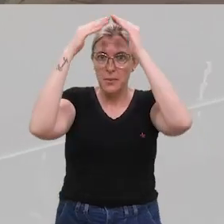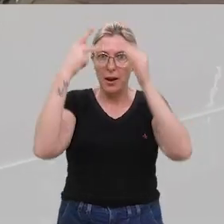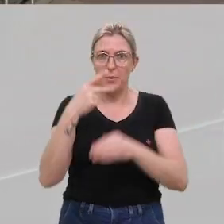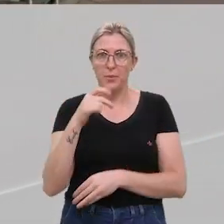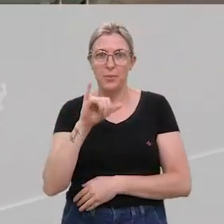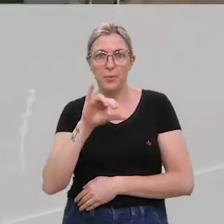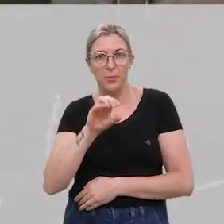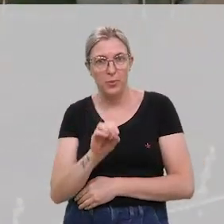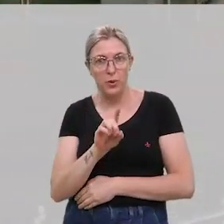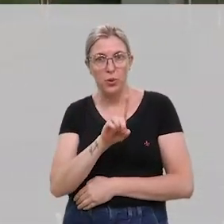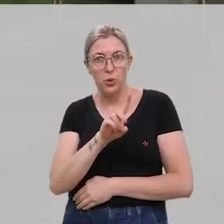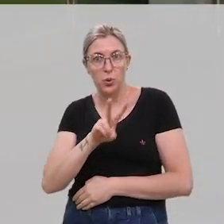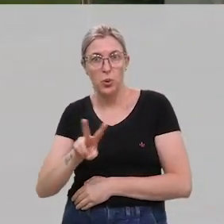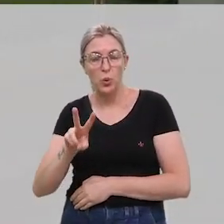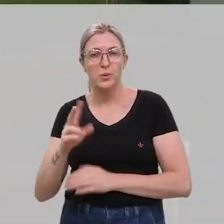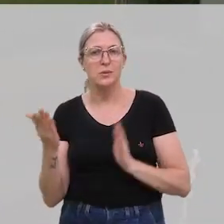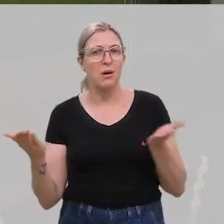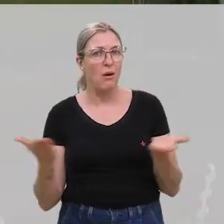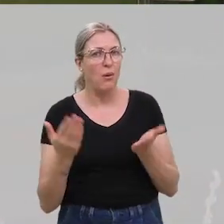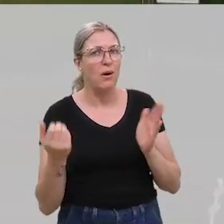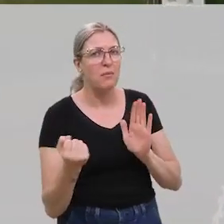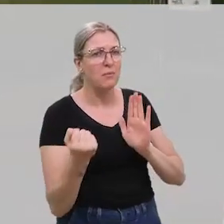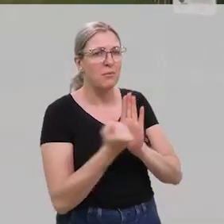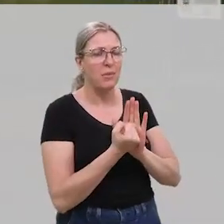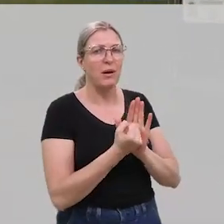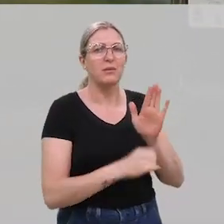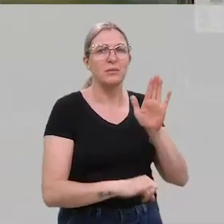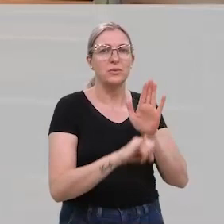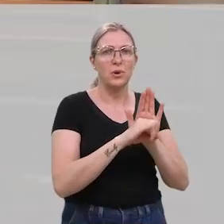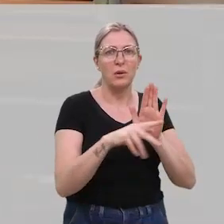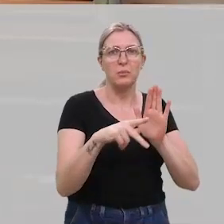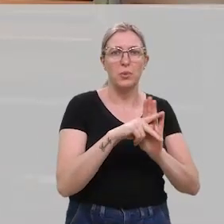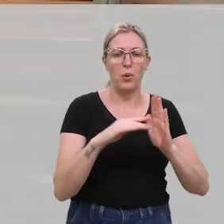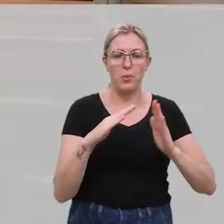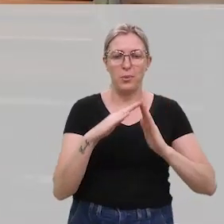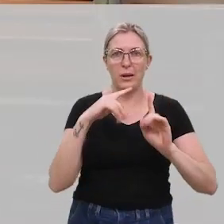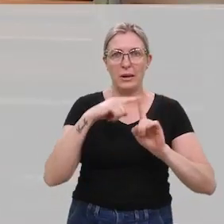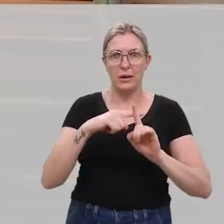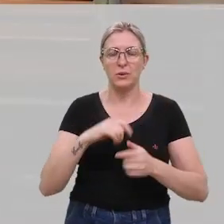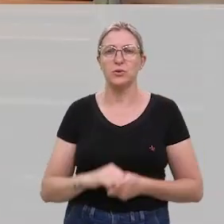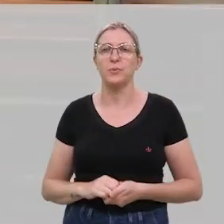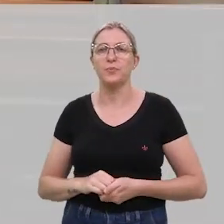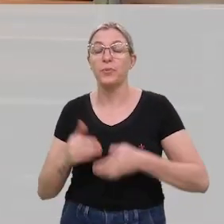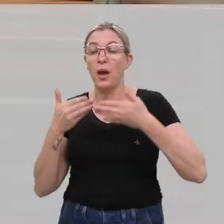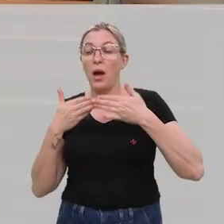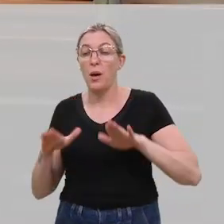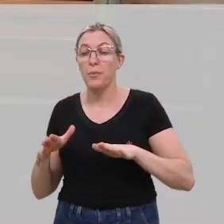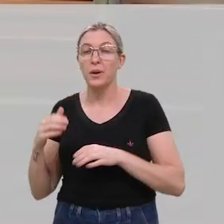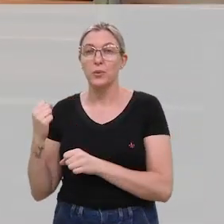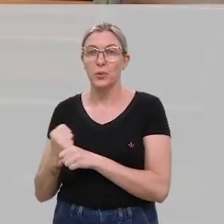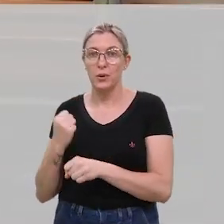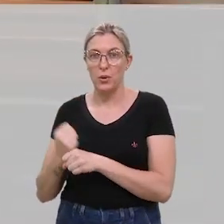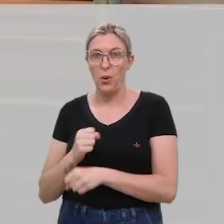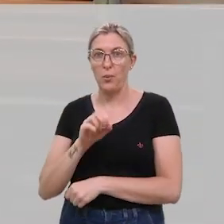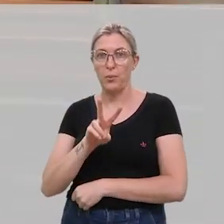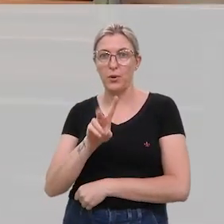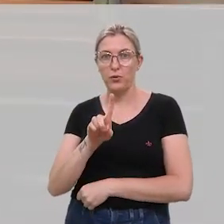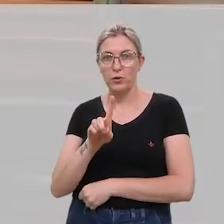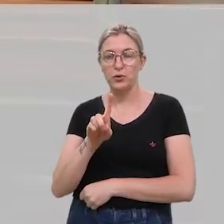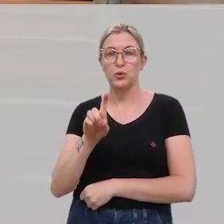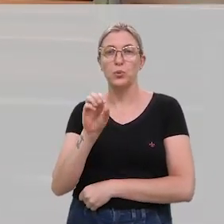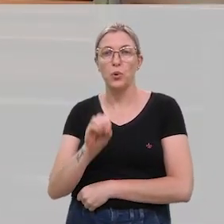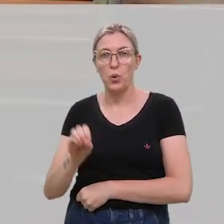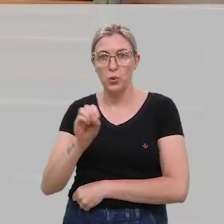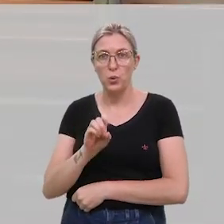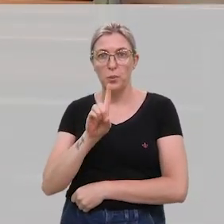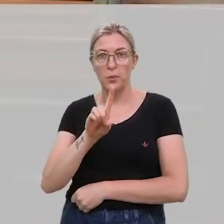que passam a reforçar a identidade do local. Para a inauguração da obra na sua totalidade em 21 de outubro